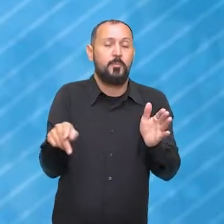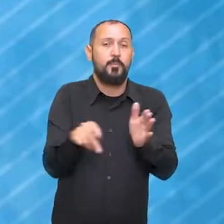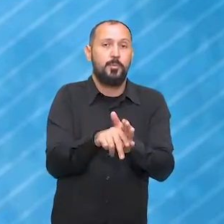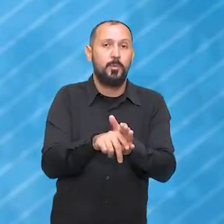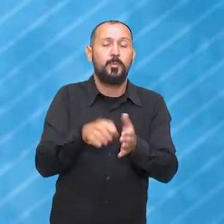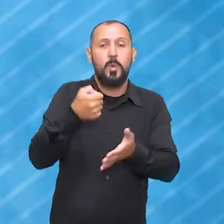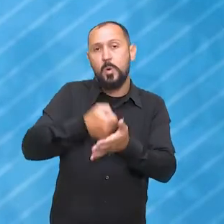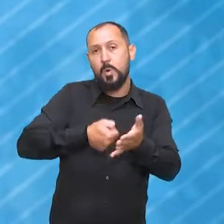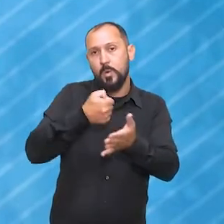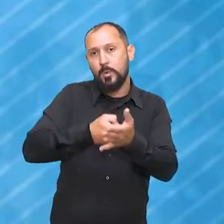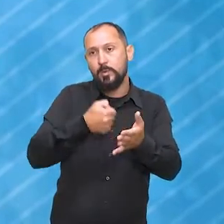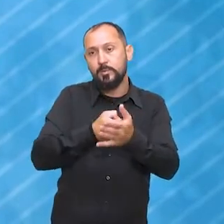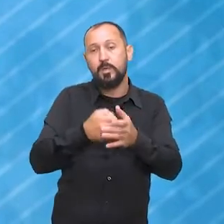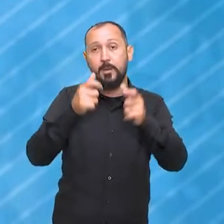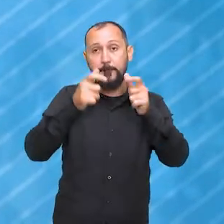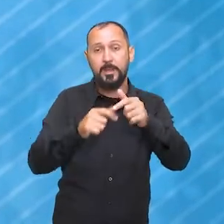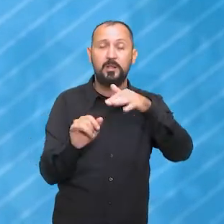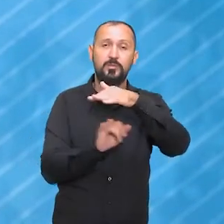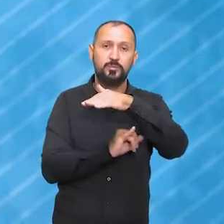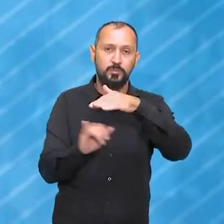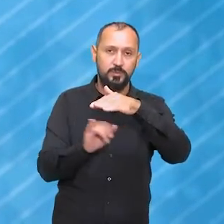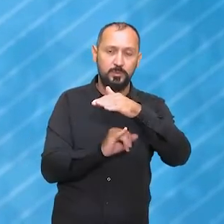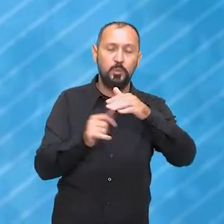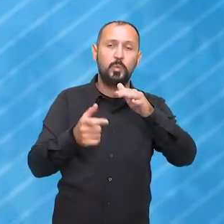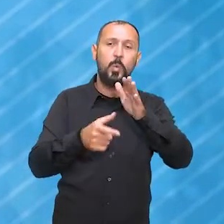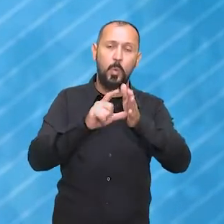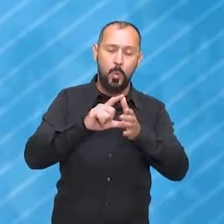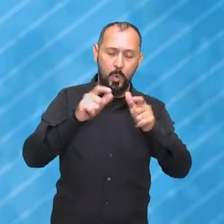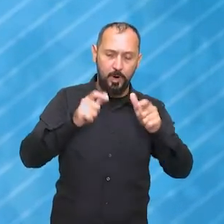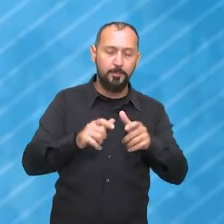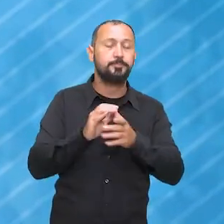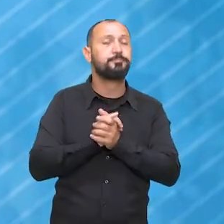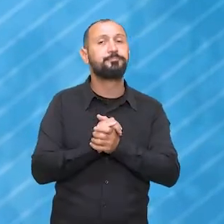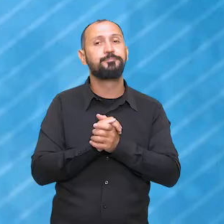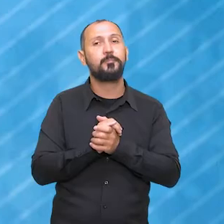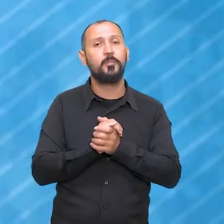que seria uma obrigação pela instituição onde estiver presente.